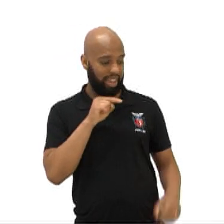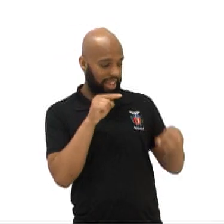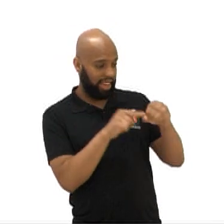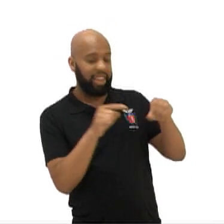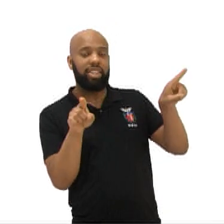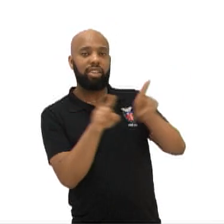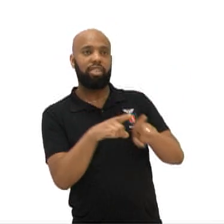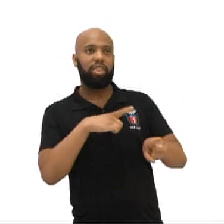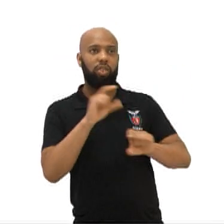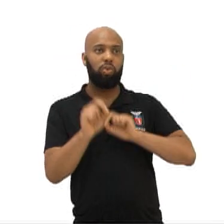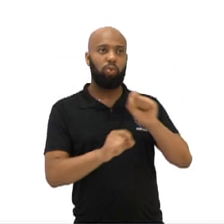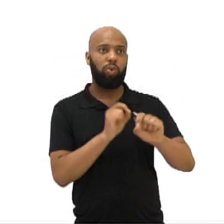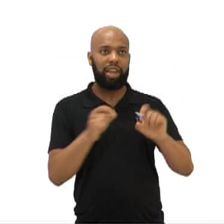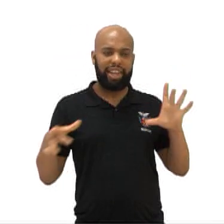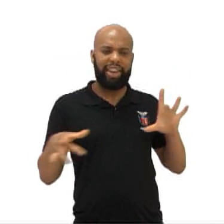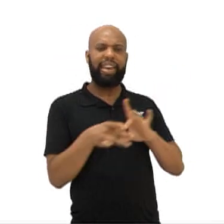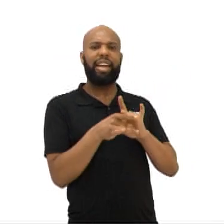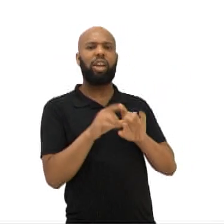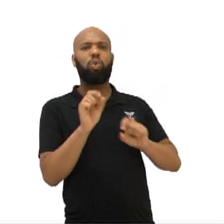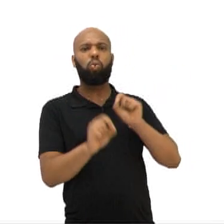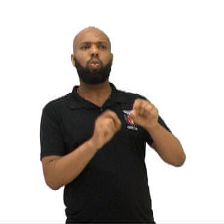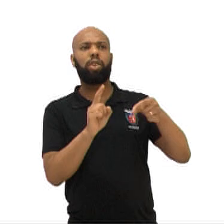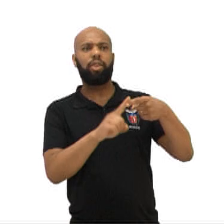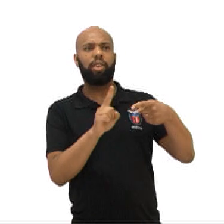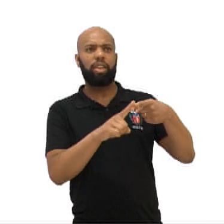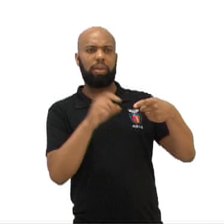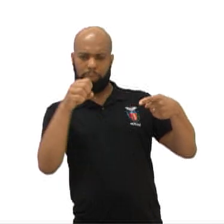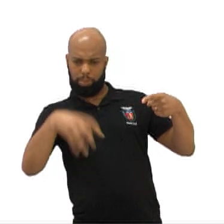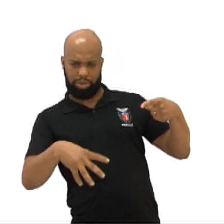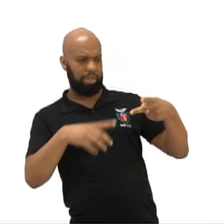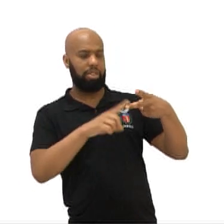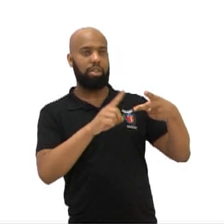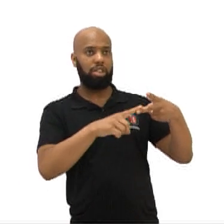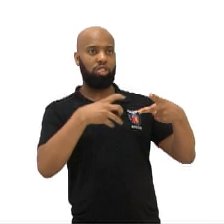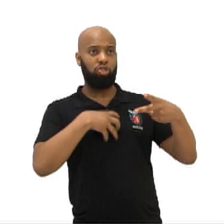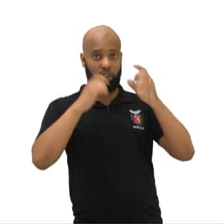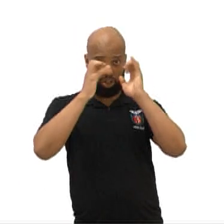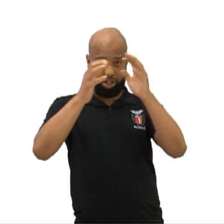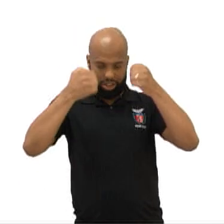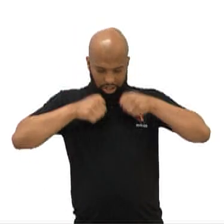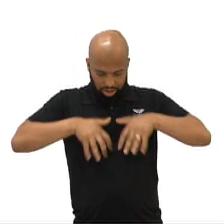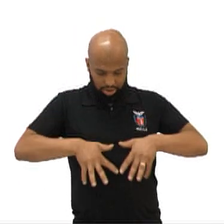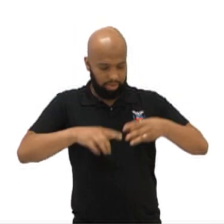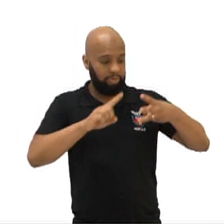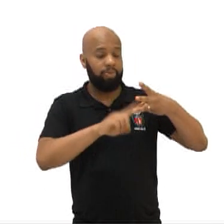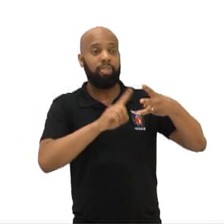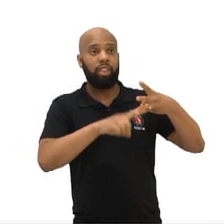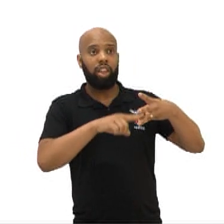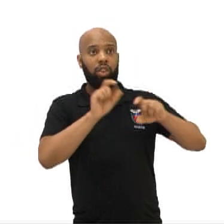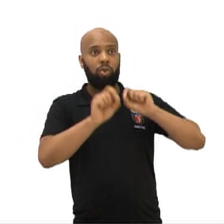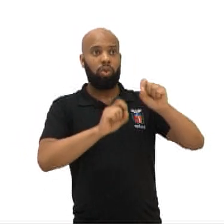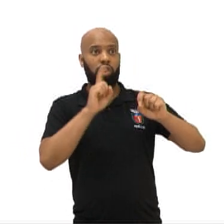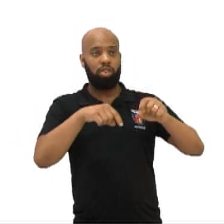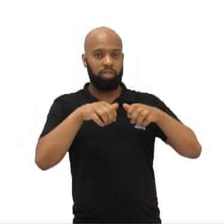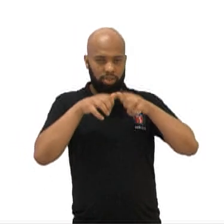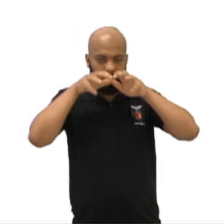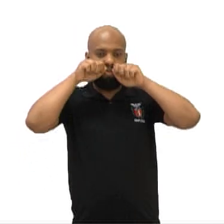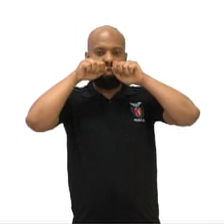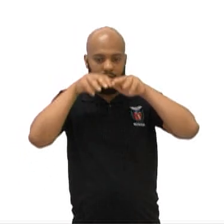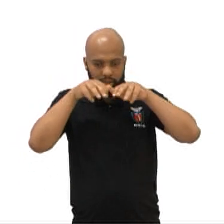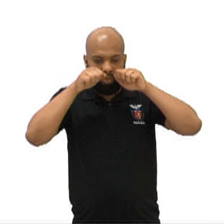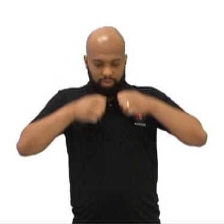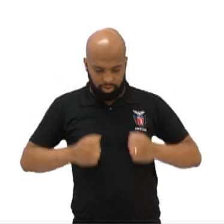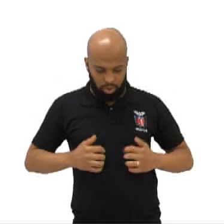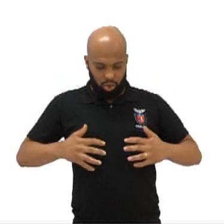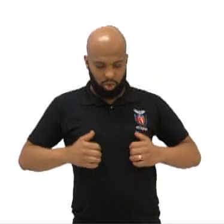e do, alternativa A, sistema excretor, alternativa B, sistema nervoso, alternativa C, sistema